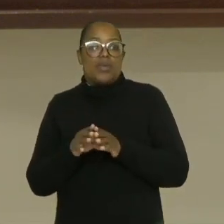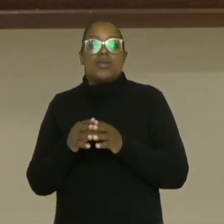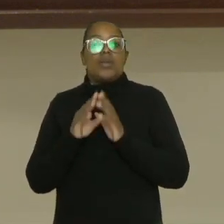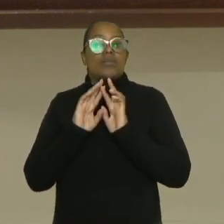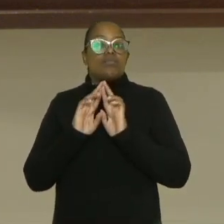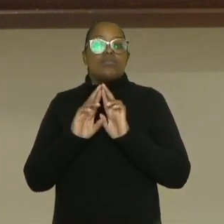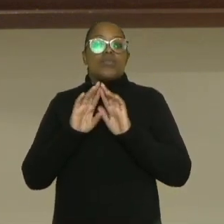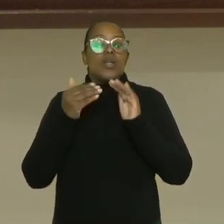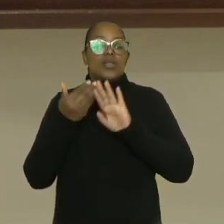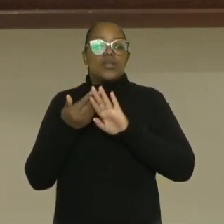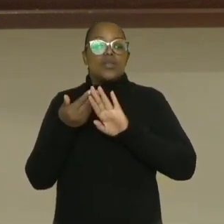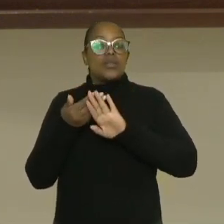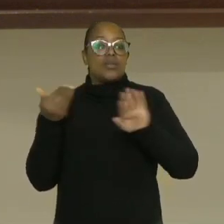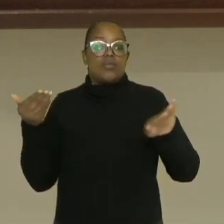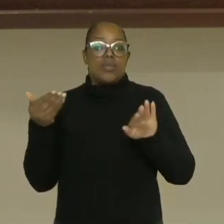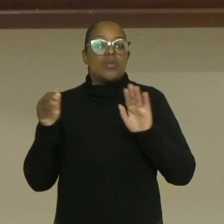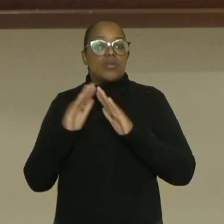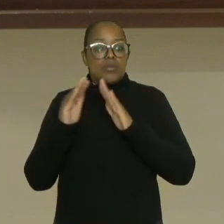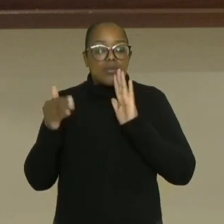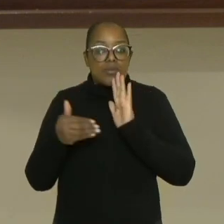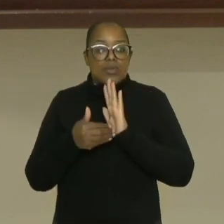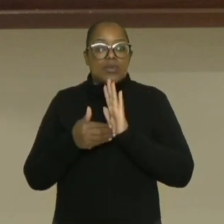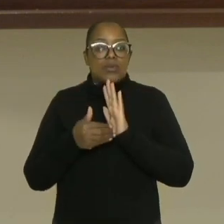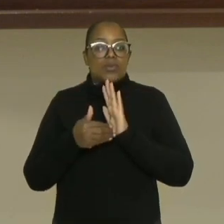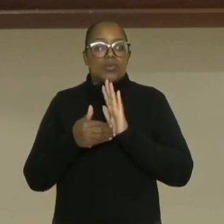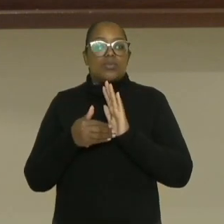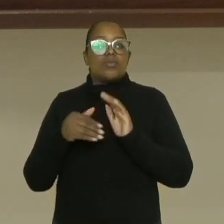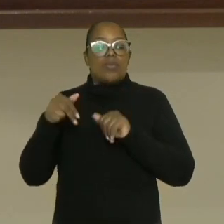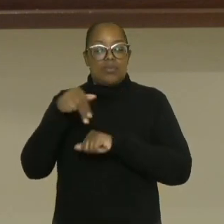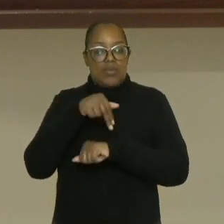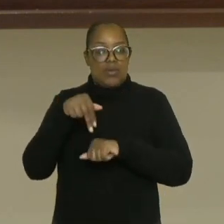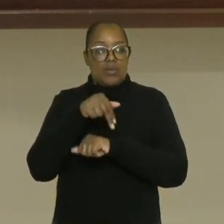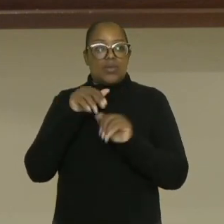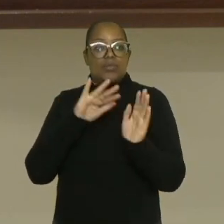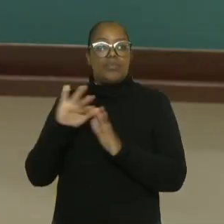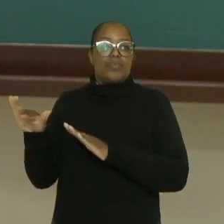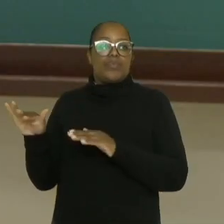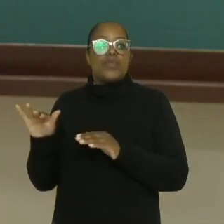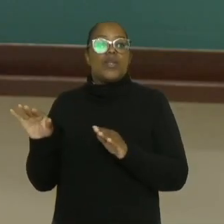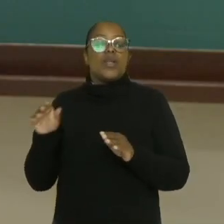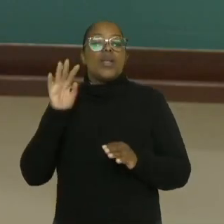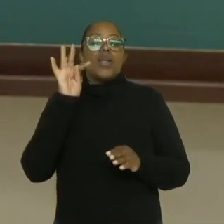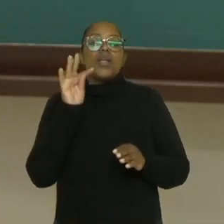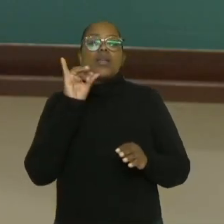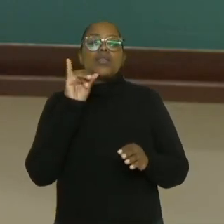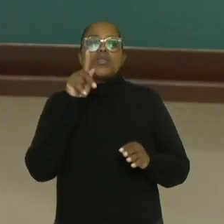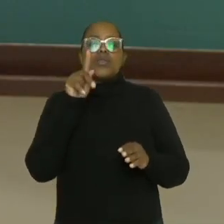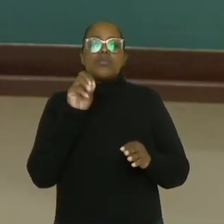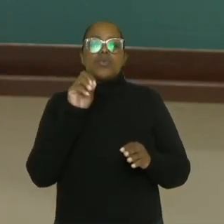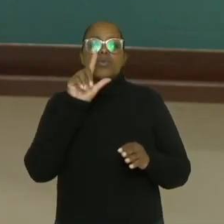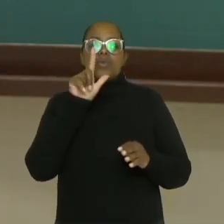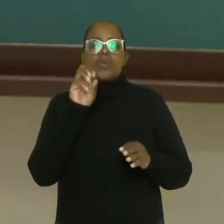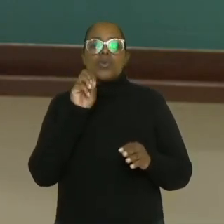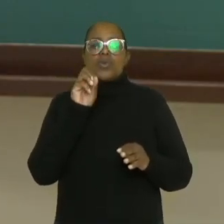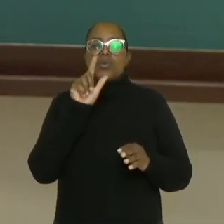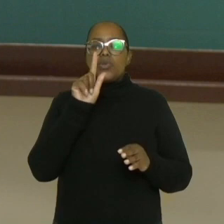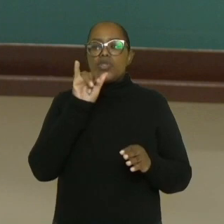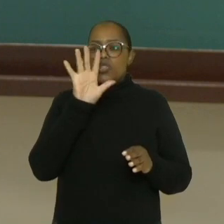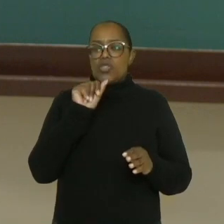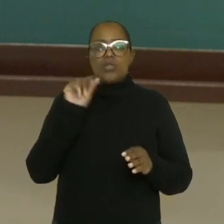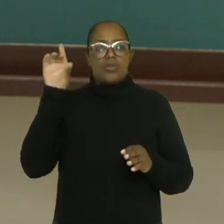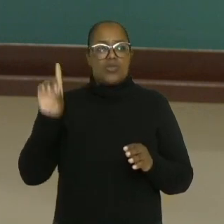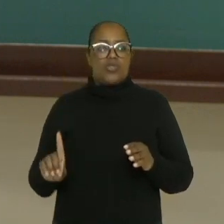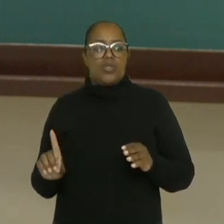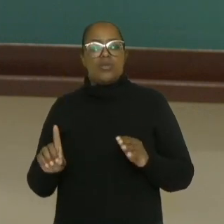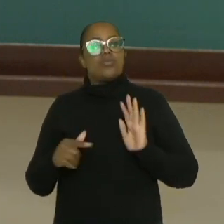individual. Então, vai ser sempre essa dupla indivíduo-nação. Vamos para a tipologia, então, dos direitos que eu já comentei um